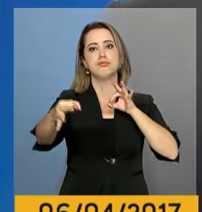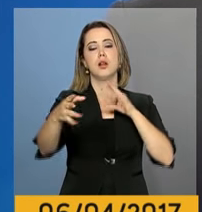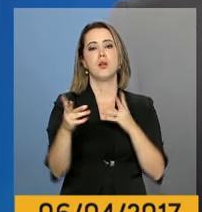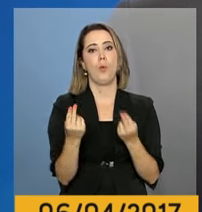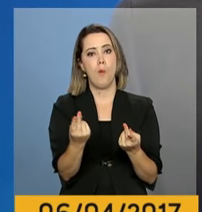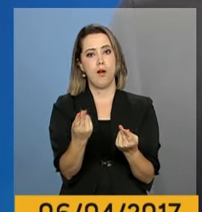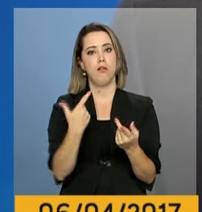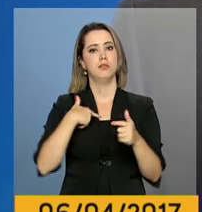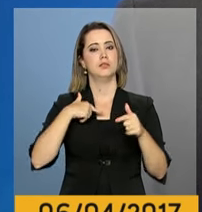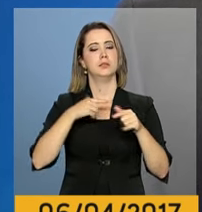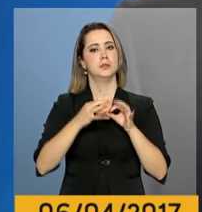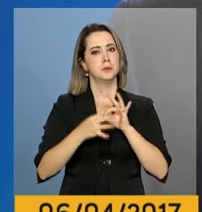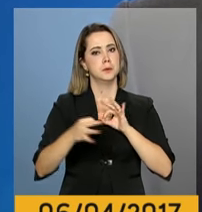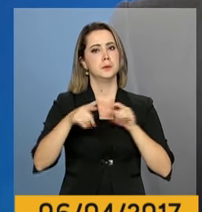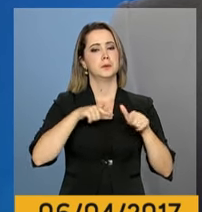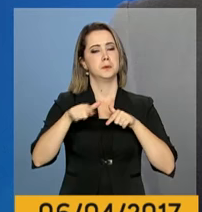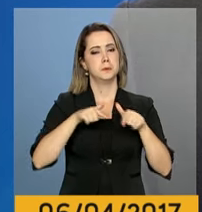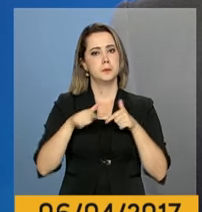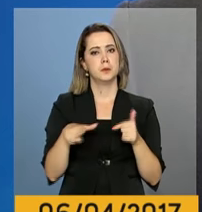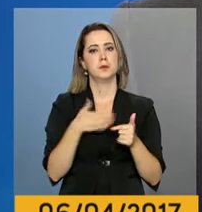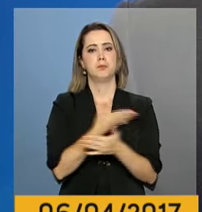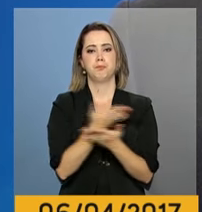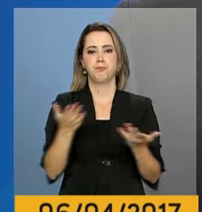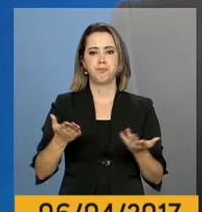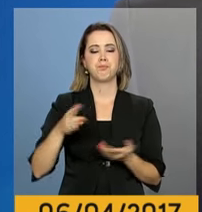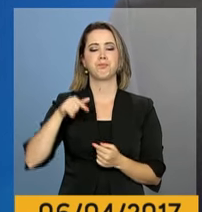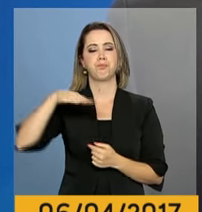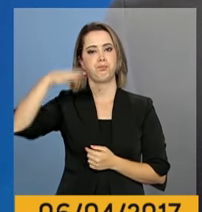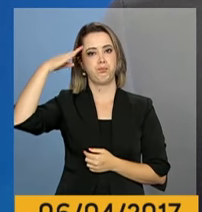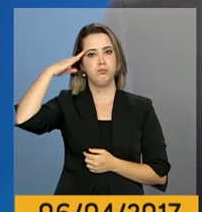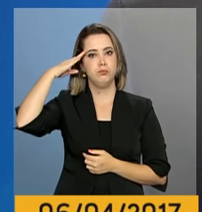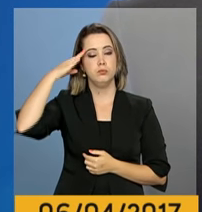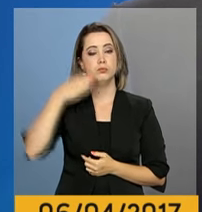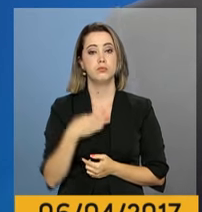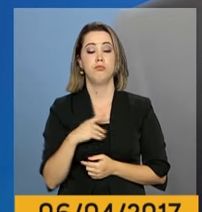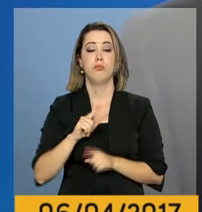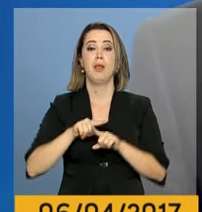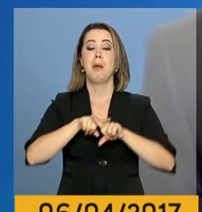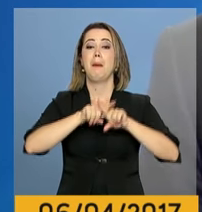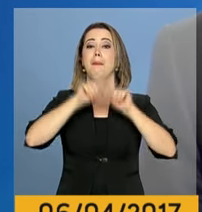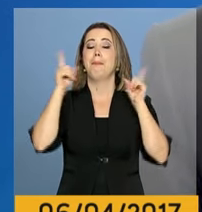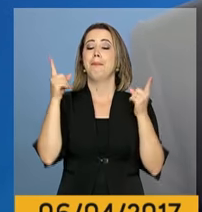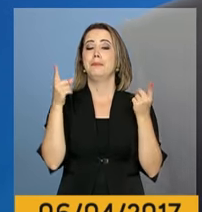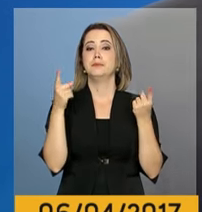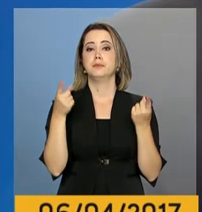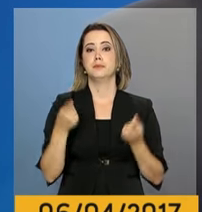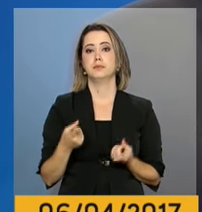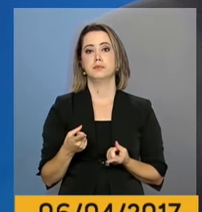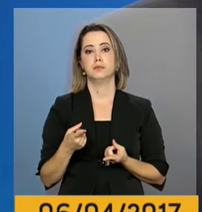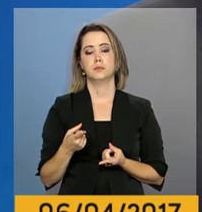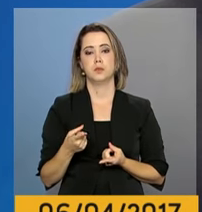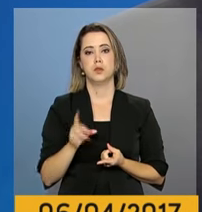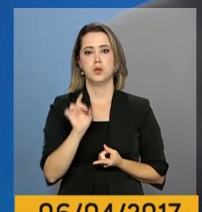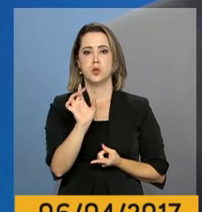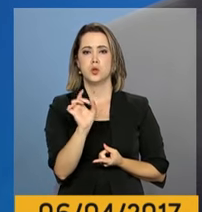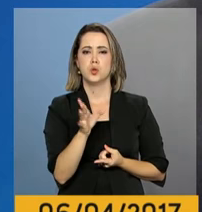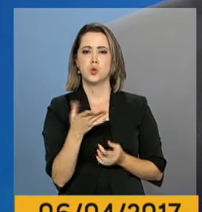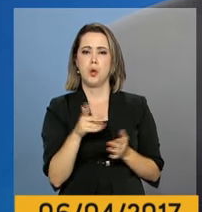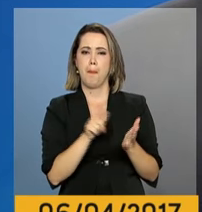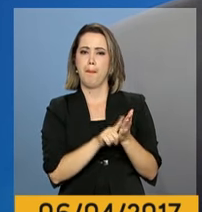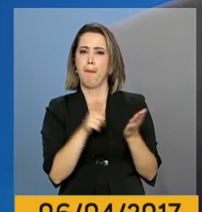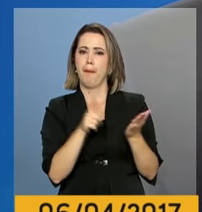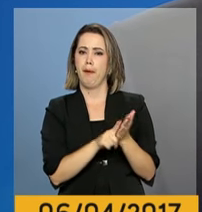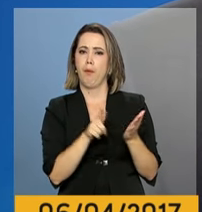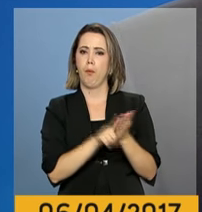da tarefa de nossas Forças Armadas. Mas não é, devo registrar, apenas o papel